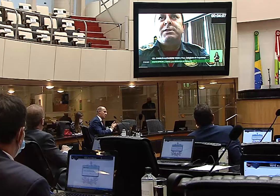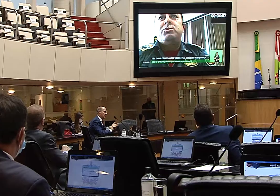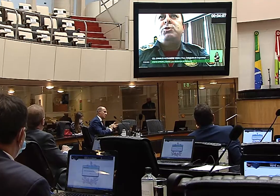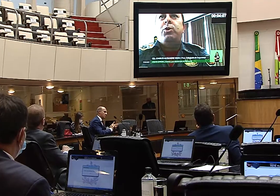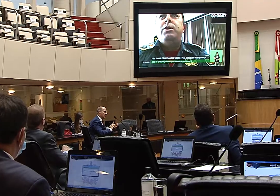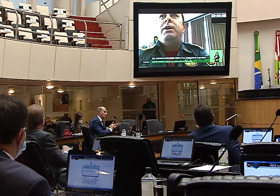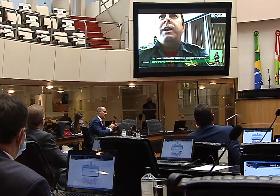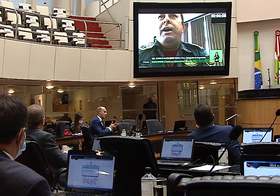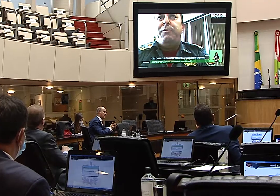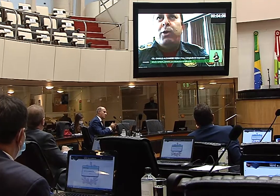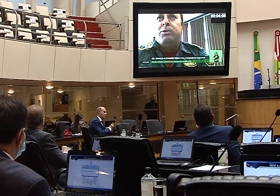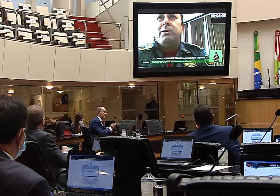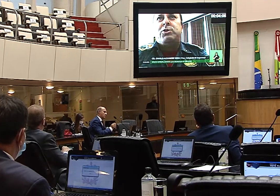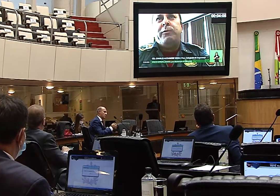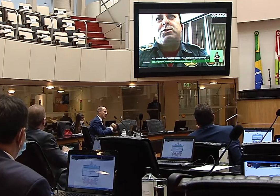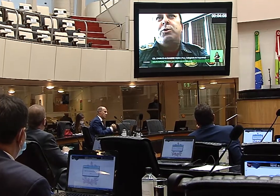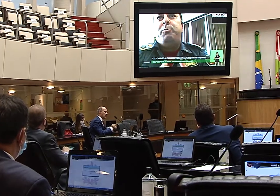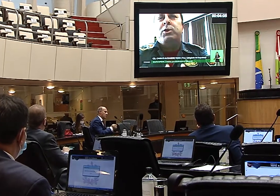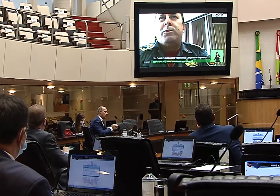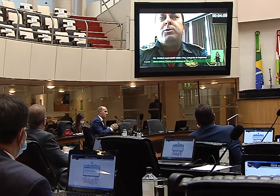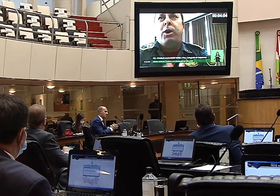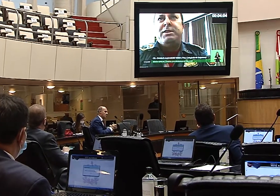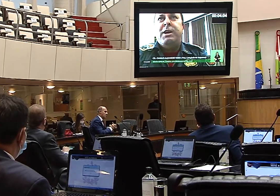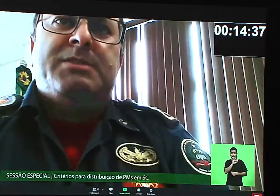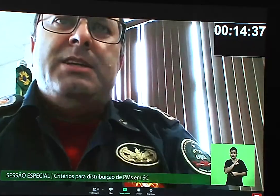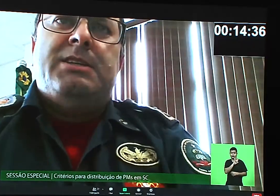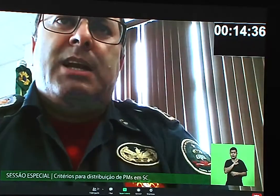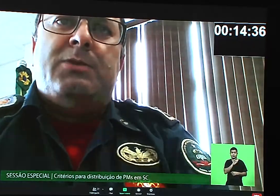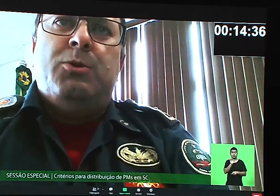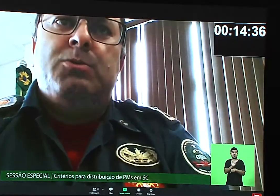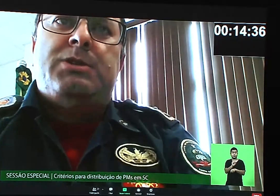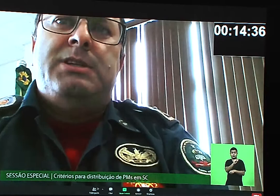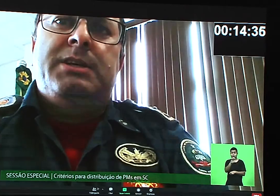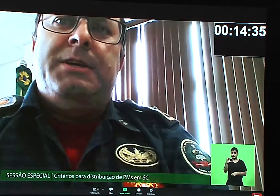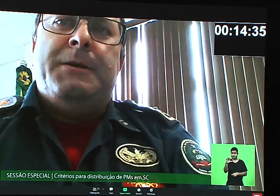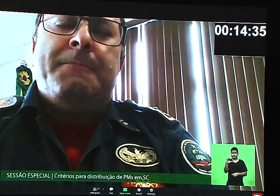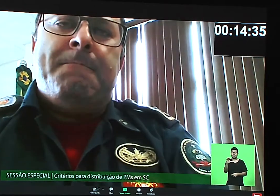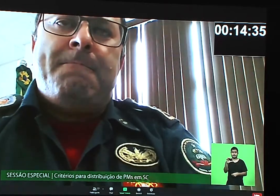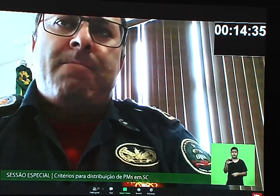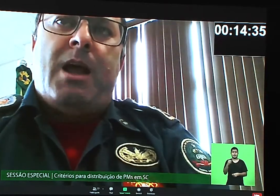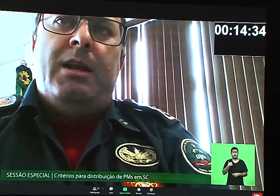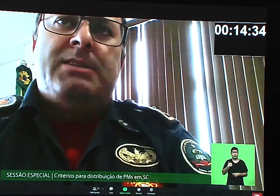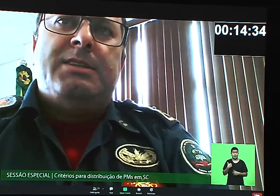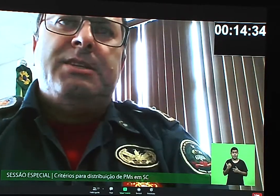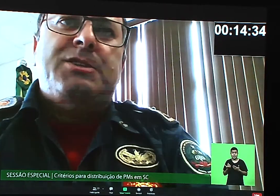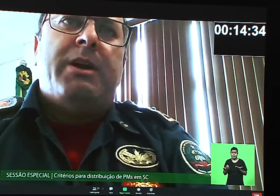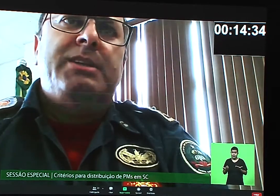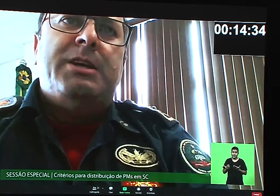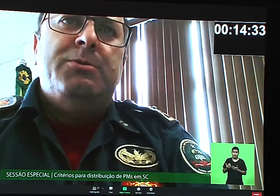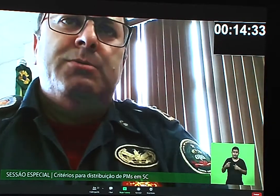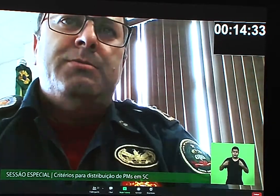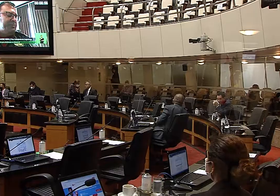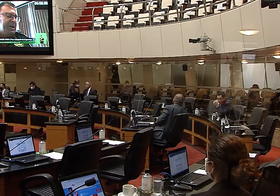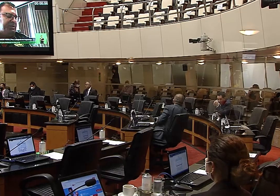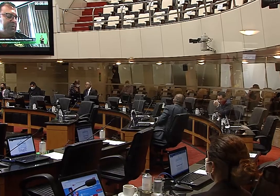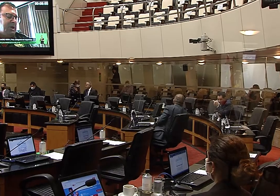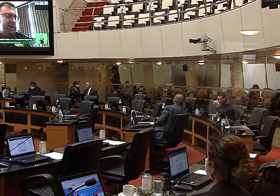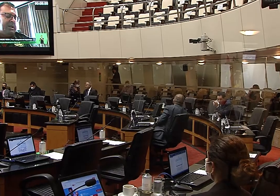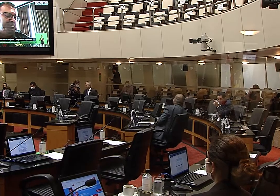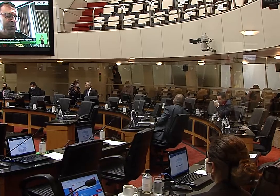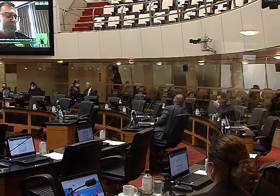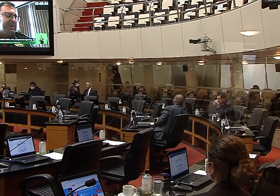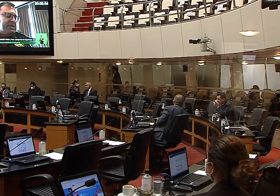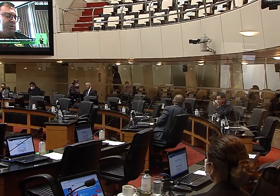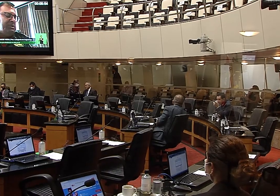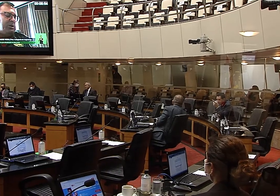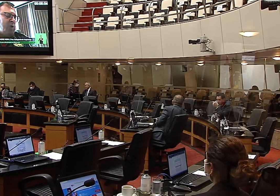bombeiros, corporação comandada pelo Coronel Charles, que não soube explicar em detalhes como foi definida a distribuição